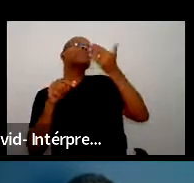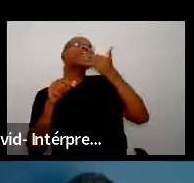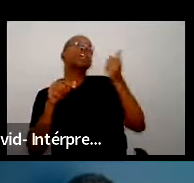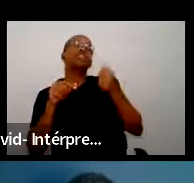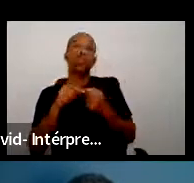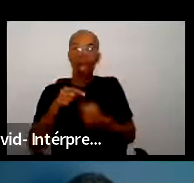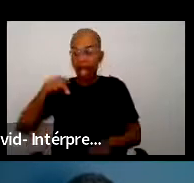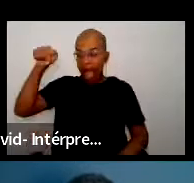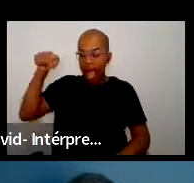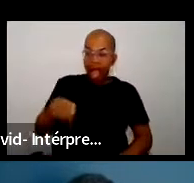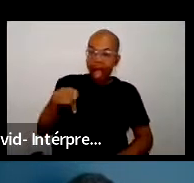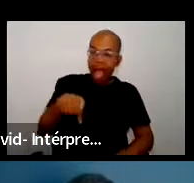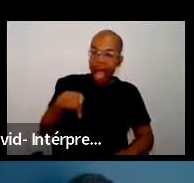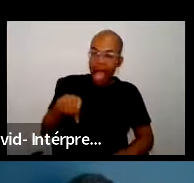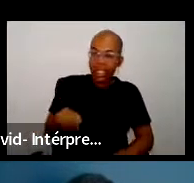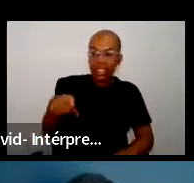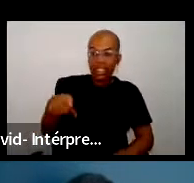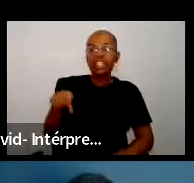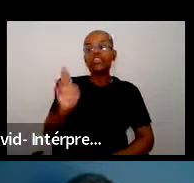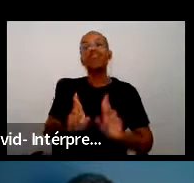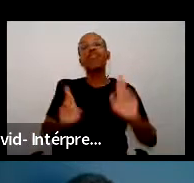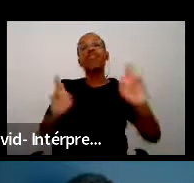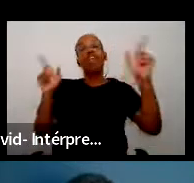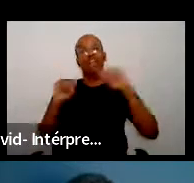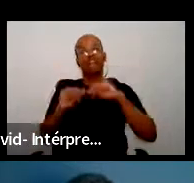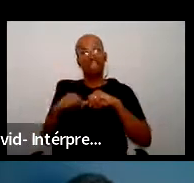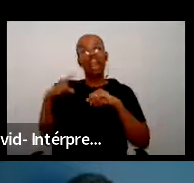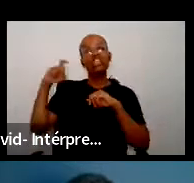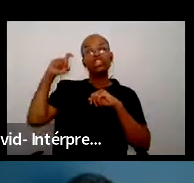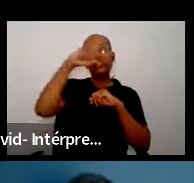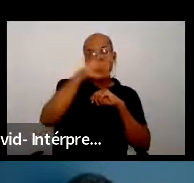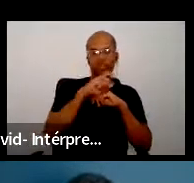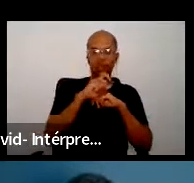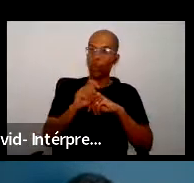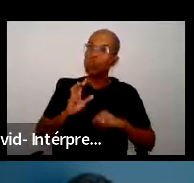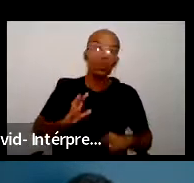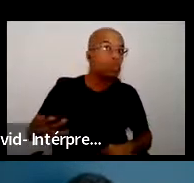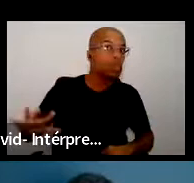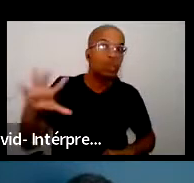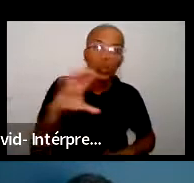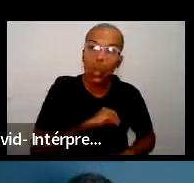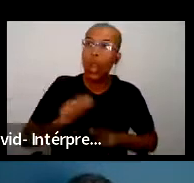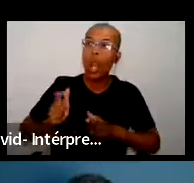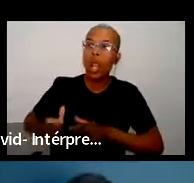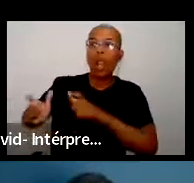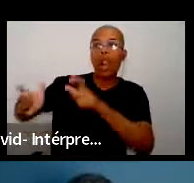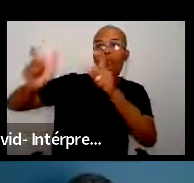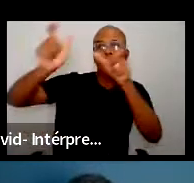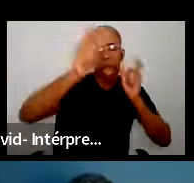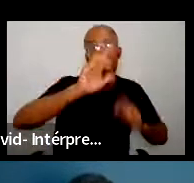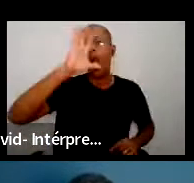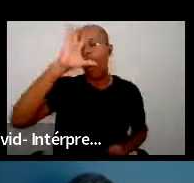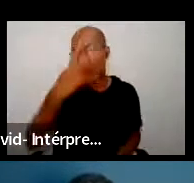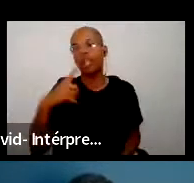aqui a situação é difícil, as situações são todas difíceis, em todos os lugares, né?